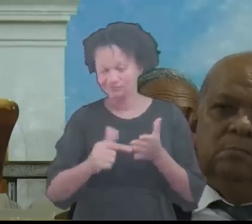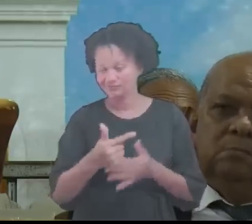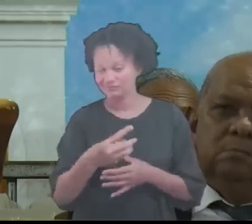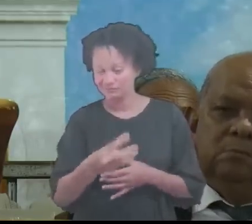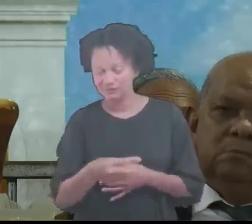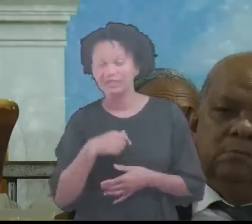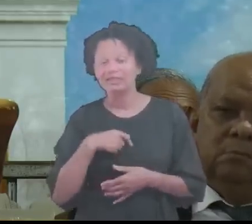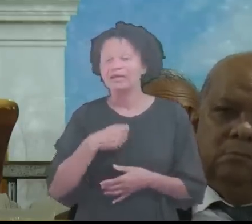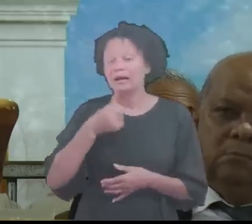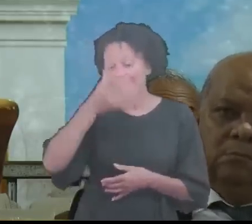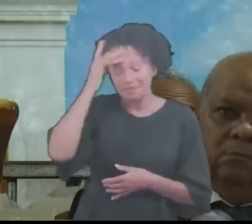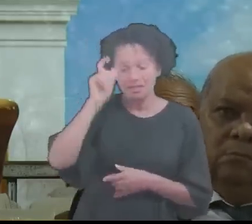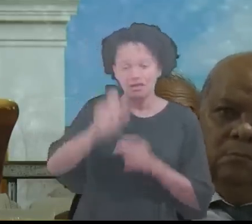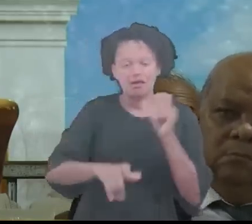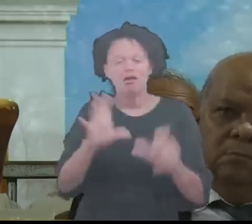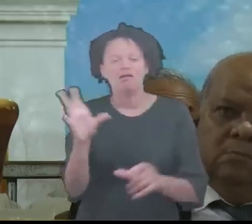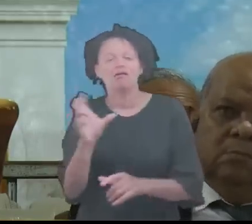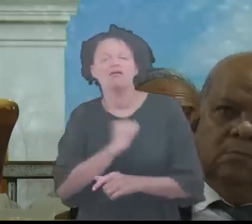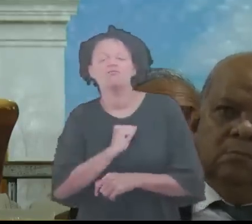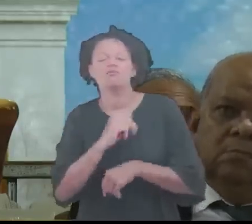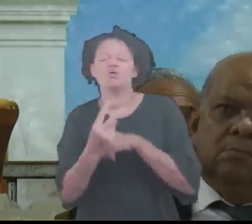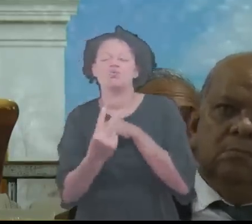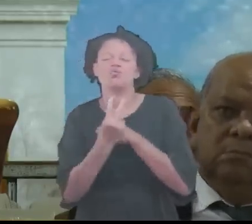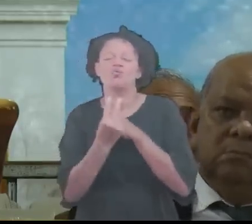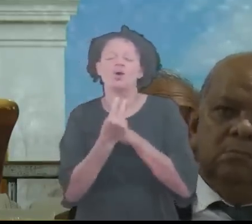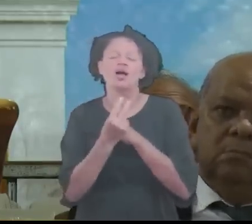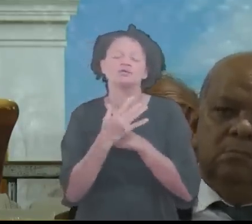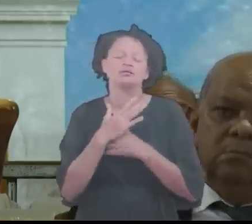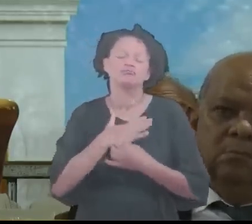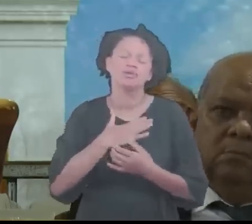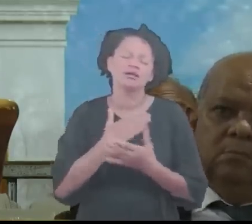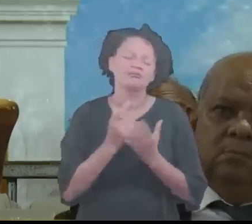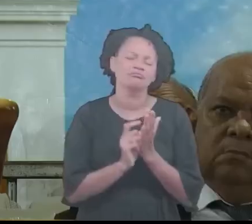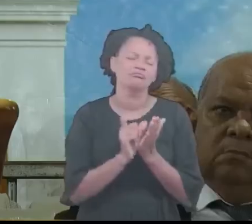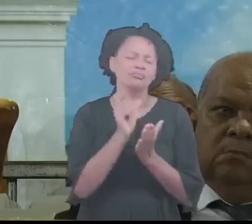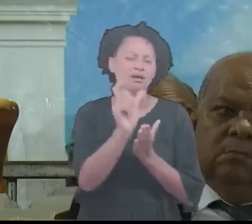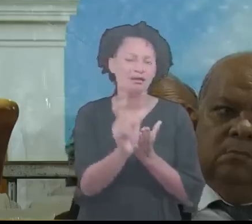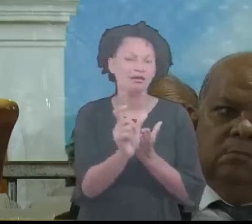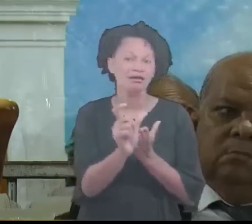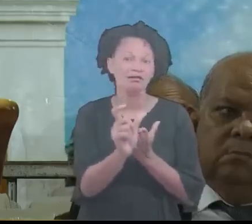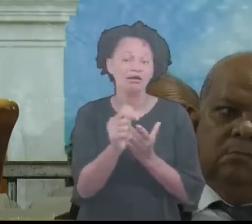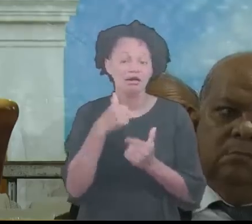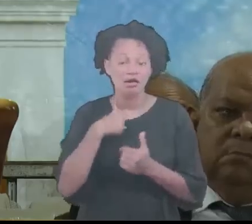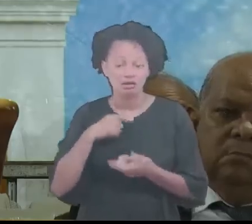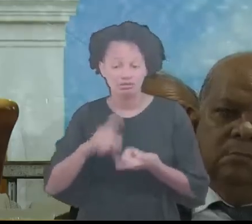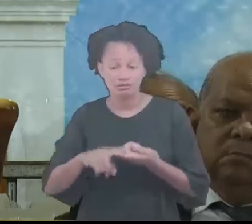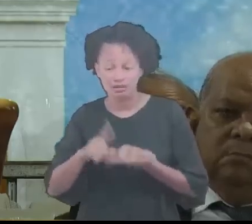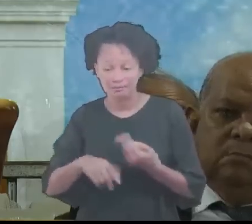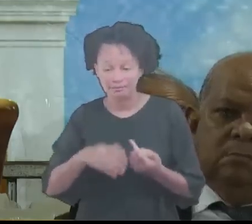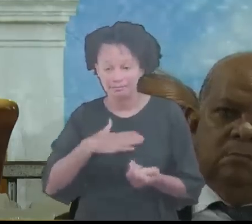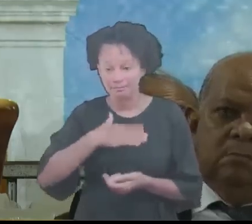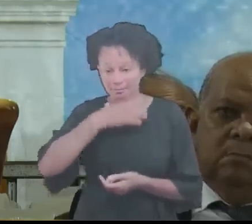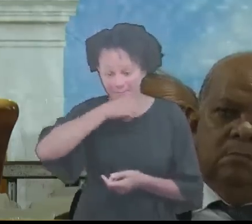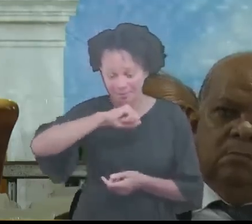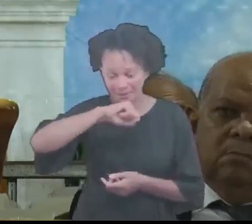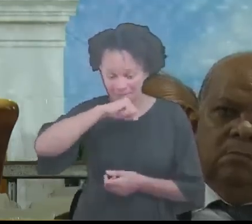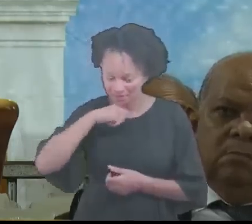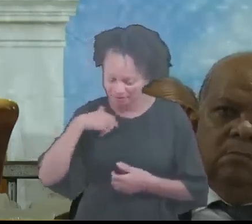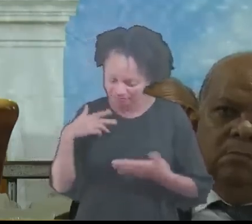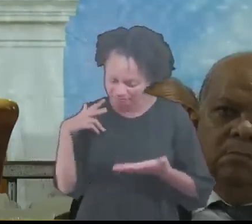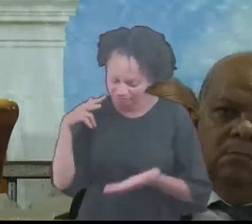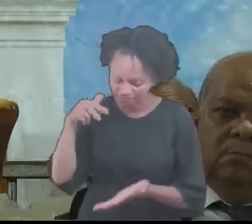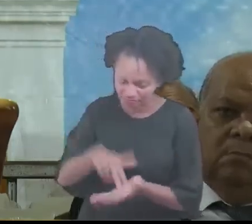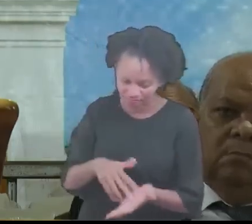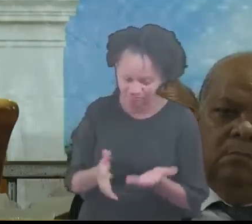ama, guardará a minha palavra, e eu e meu Pai viremos a